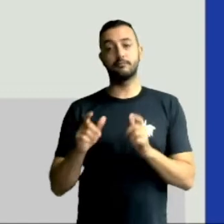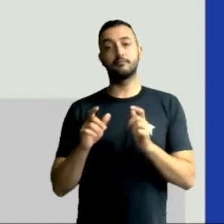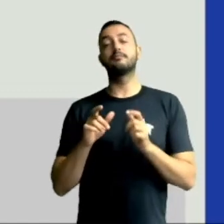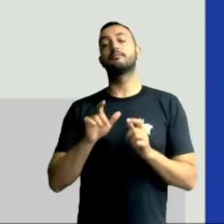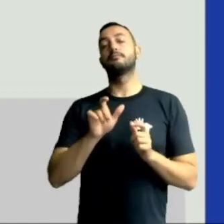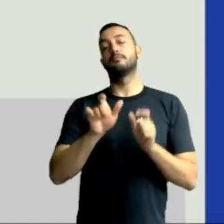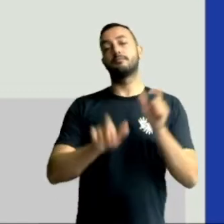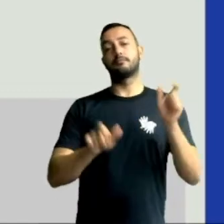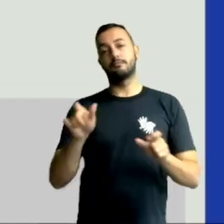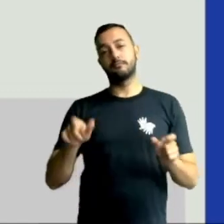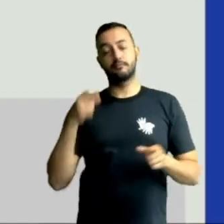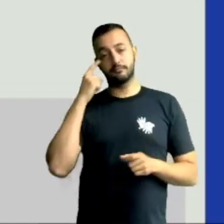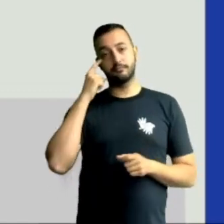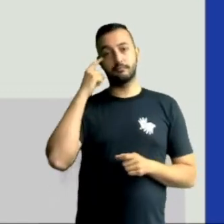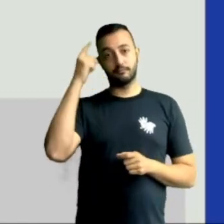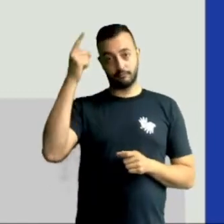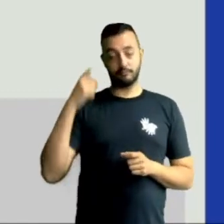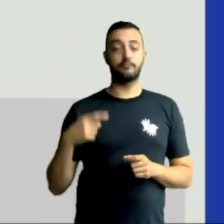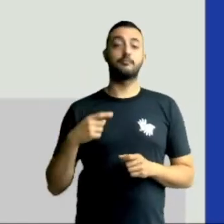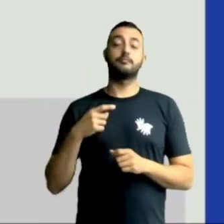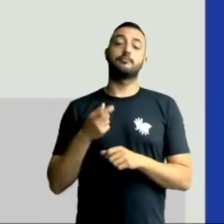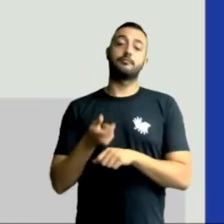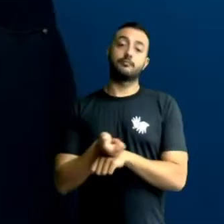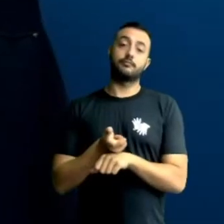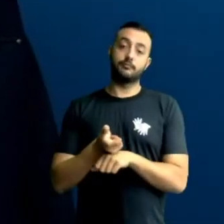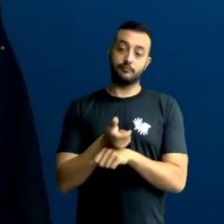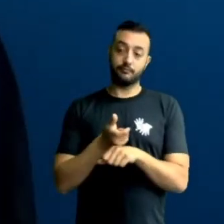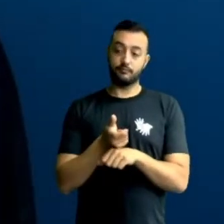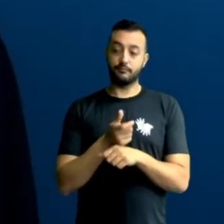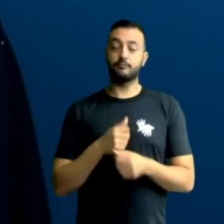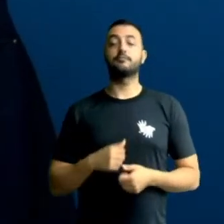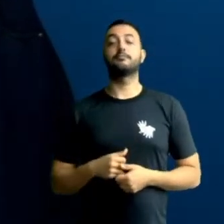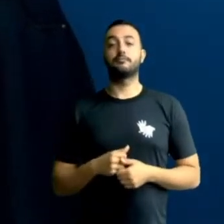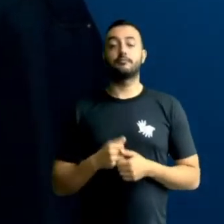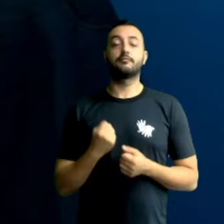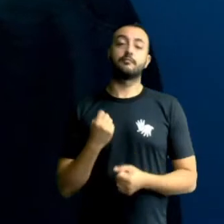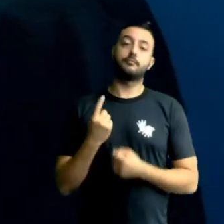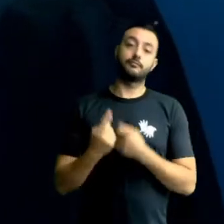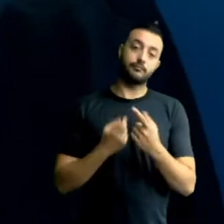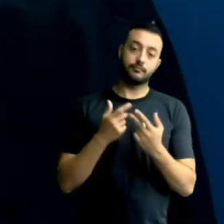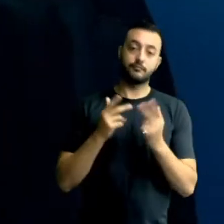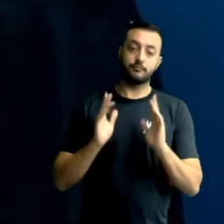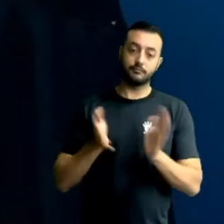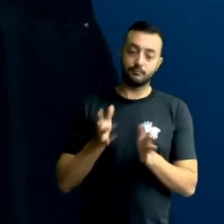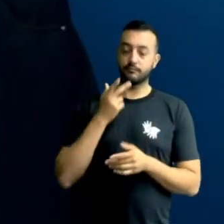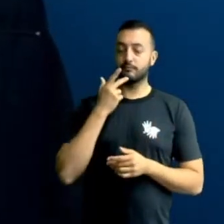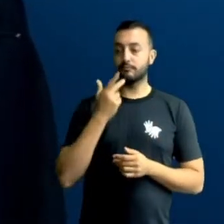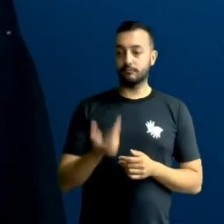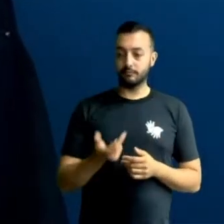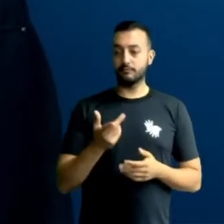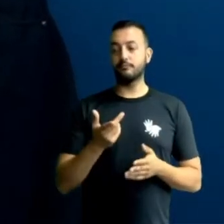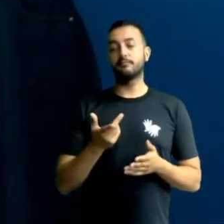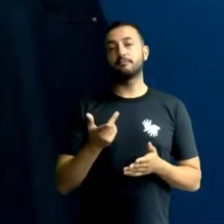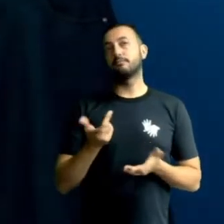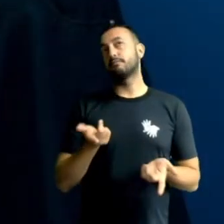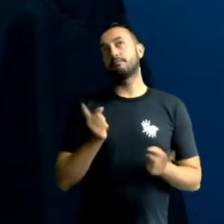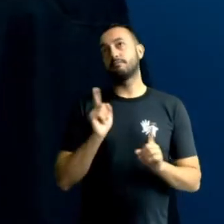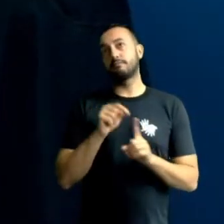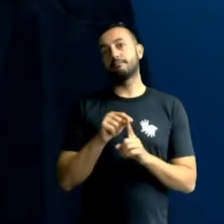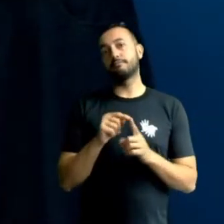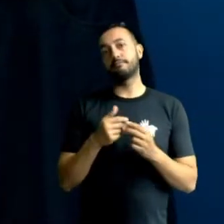seres. Lembrando que quando a gente fala adjetivo, muitas vezes vocês já ouviram falar, né? Serve para